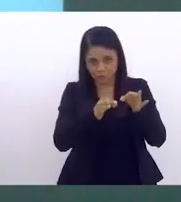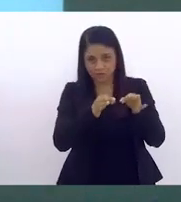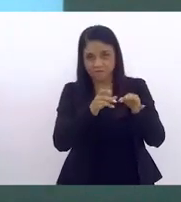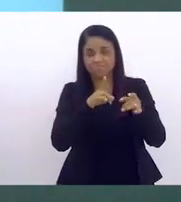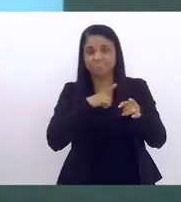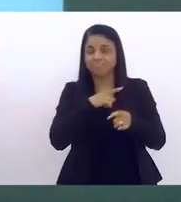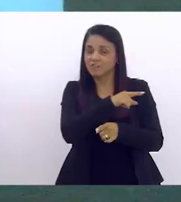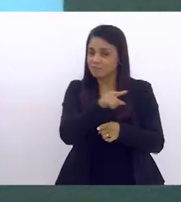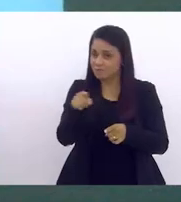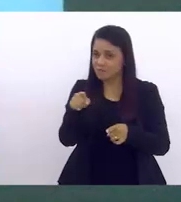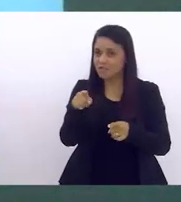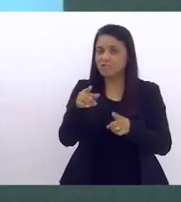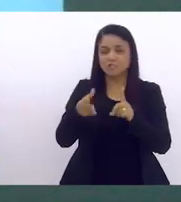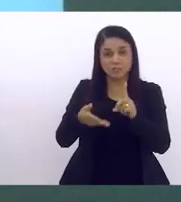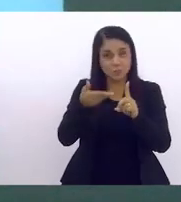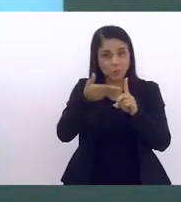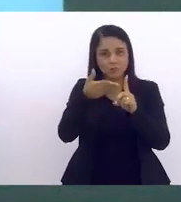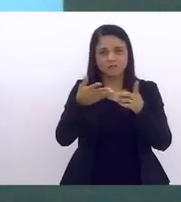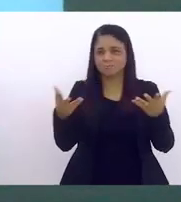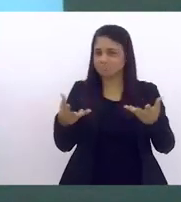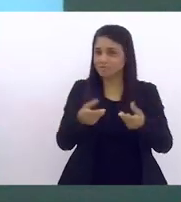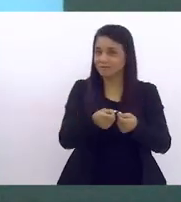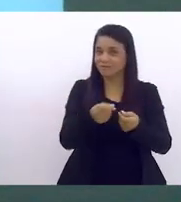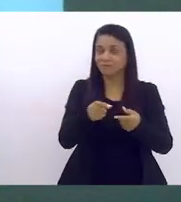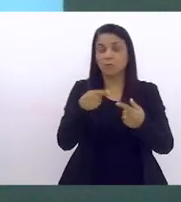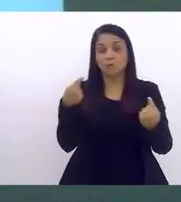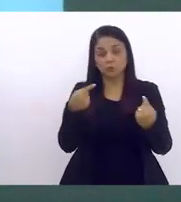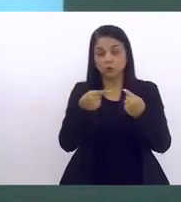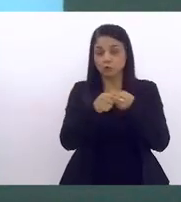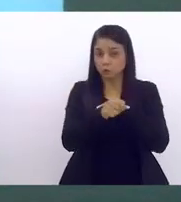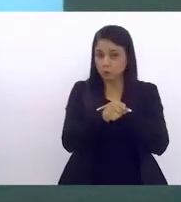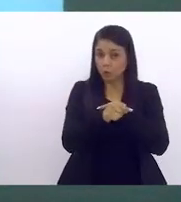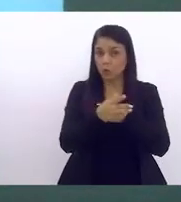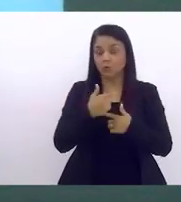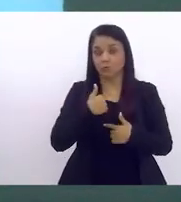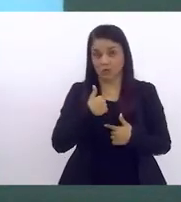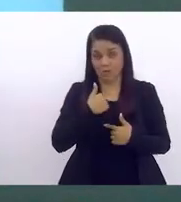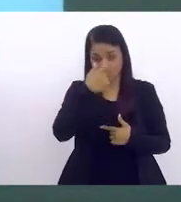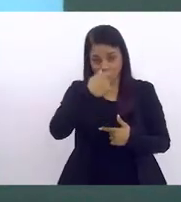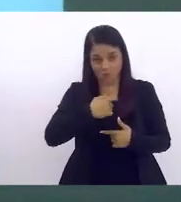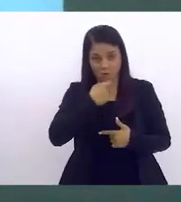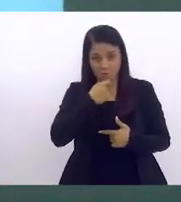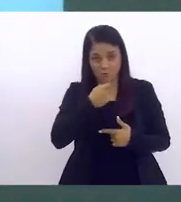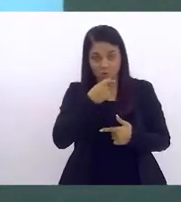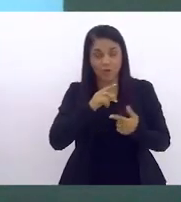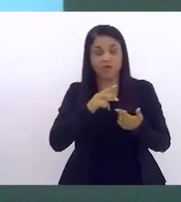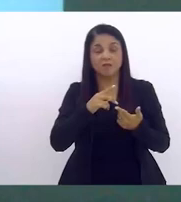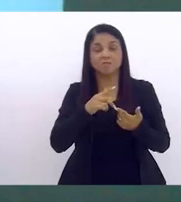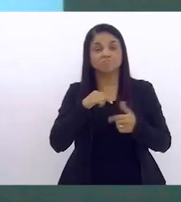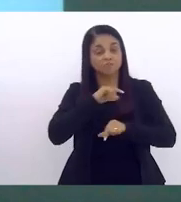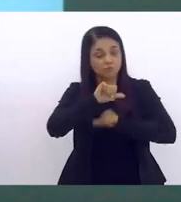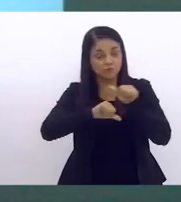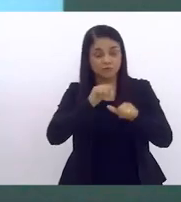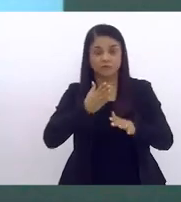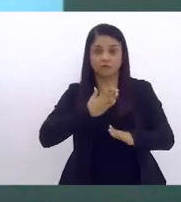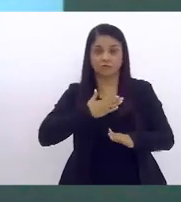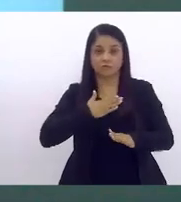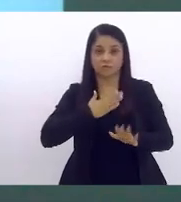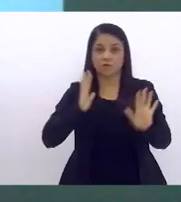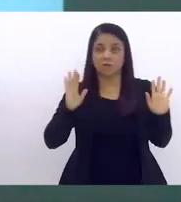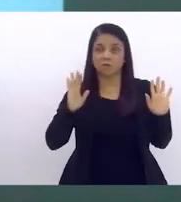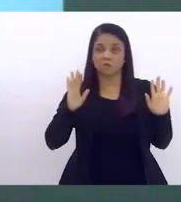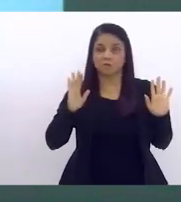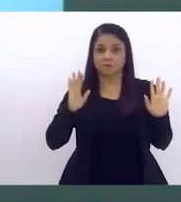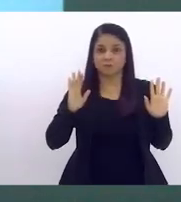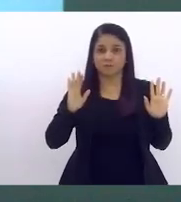são futuro disso tudo também. Eu só discordo, Helder, quando você diz assim, a gente só modificou a nós mesmos. Eu acho que não é bem assim. Que